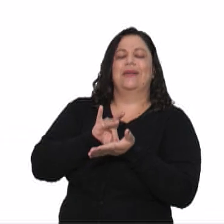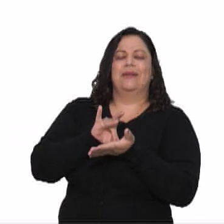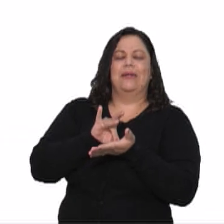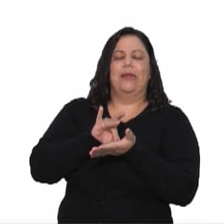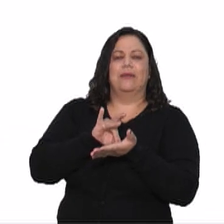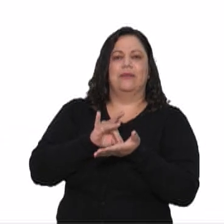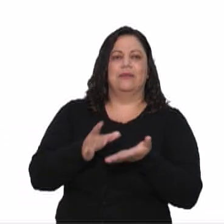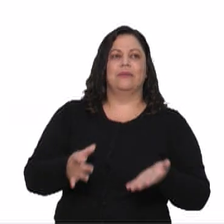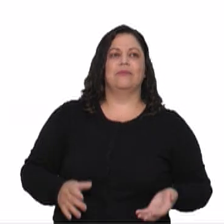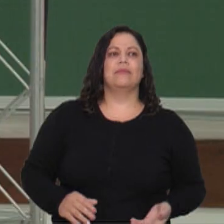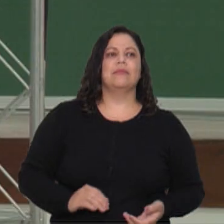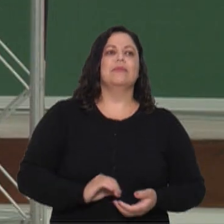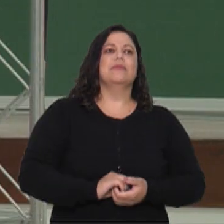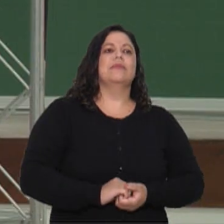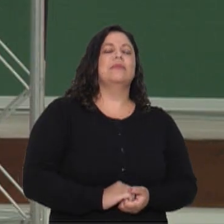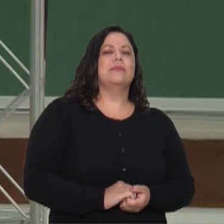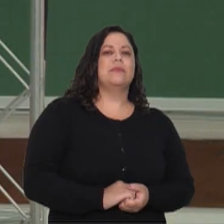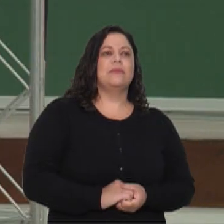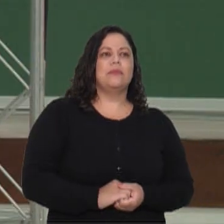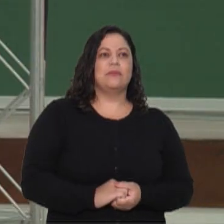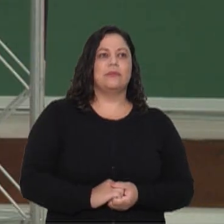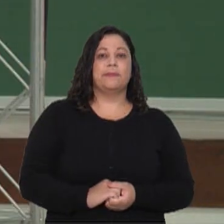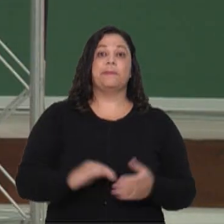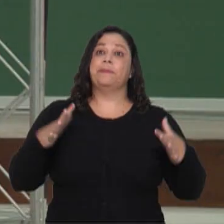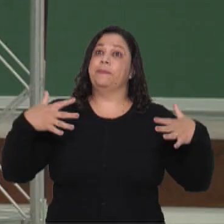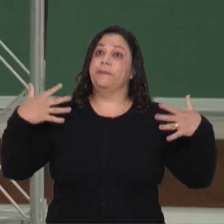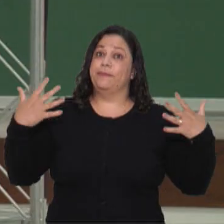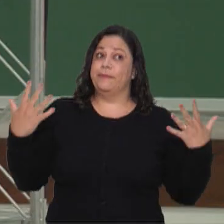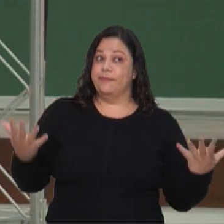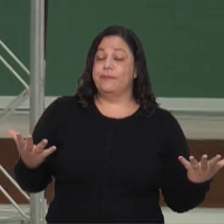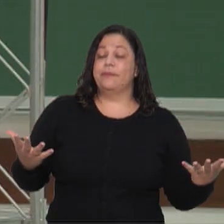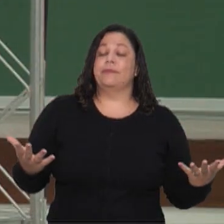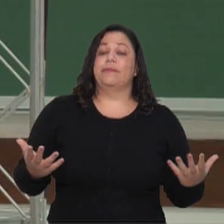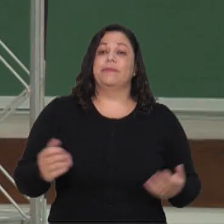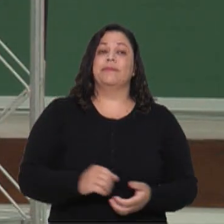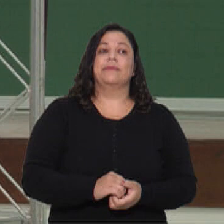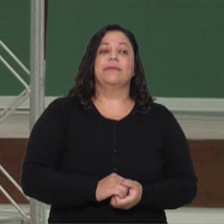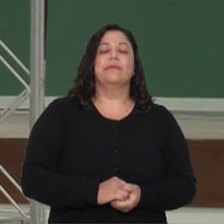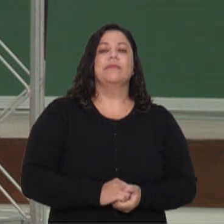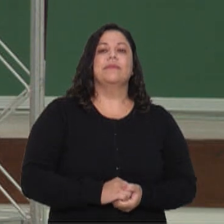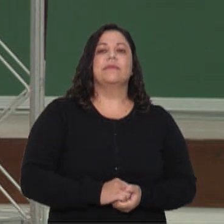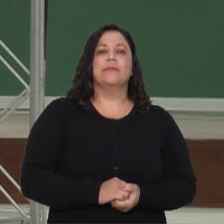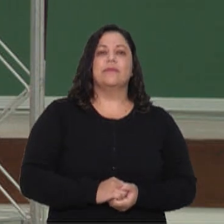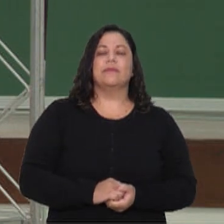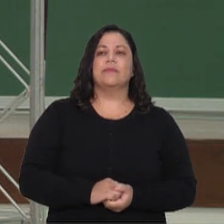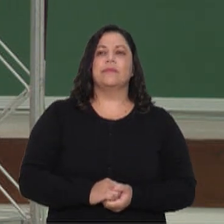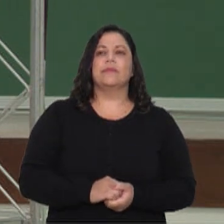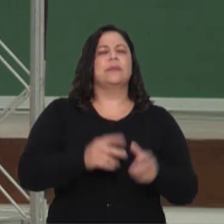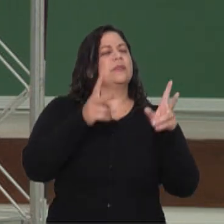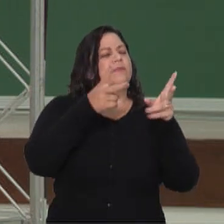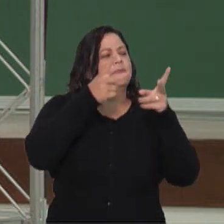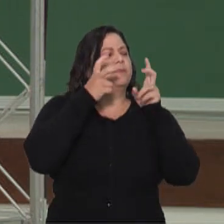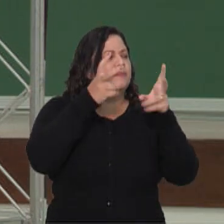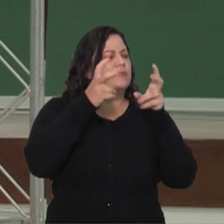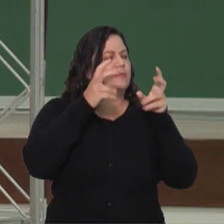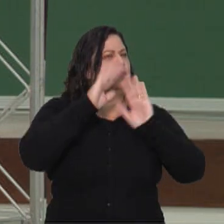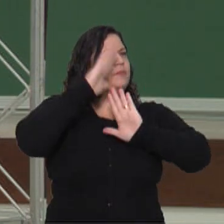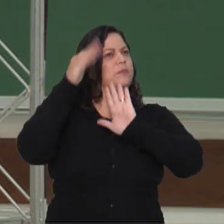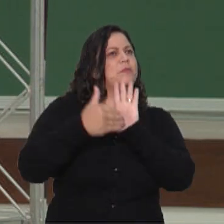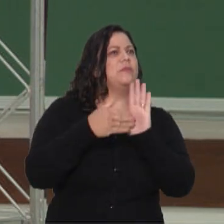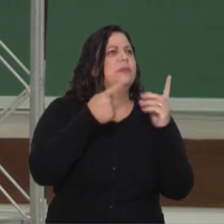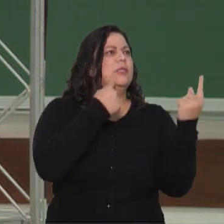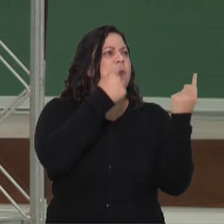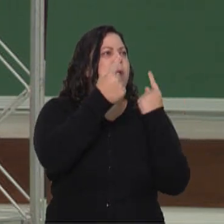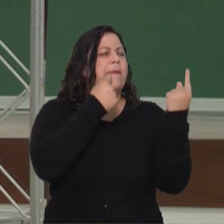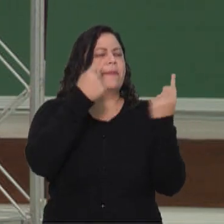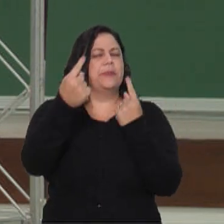de fato. Então aqui, pessoal, nós vemos que toda essa crítica contida